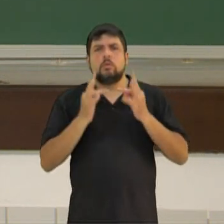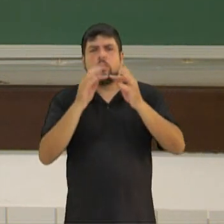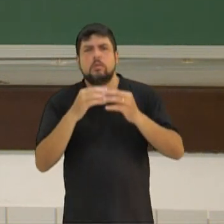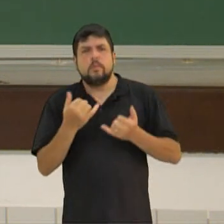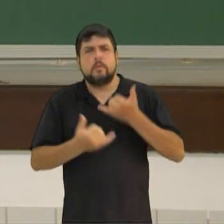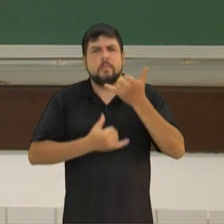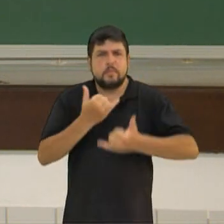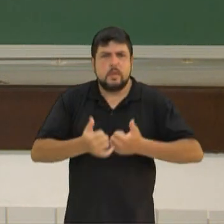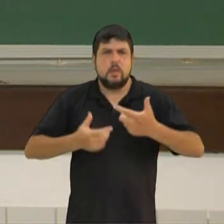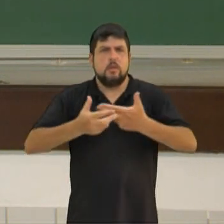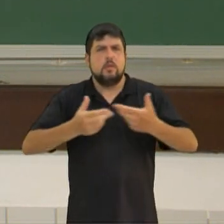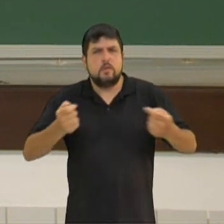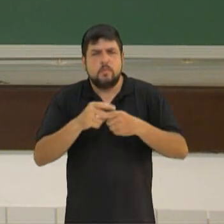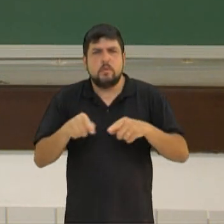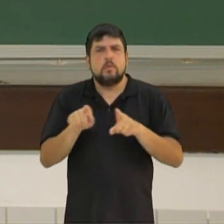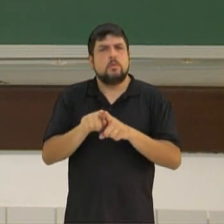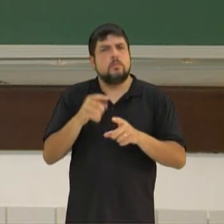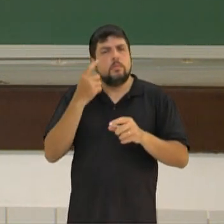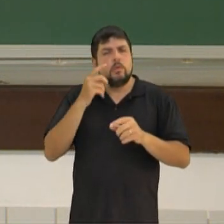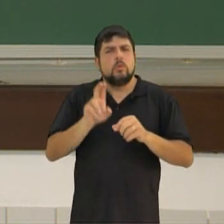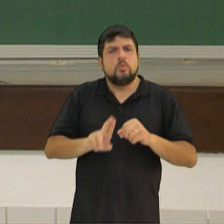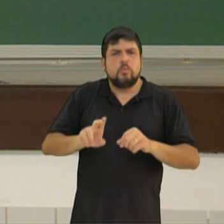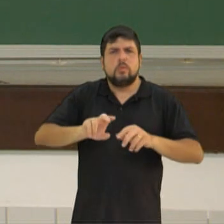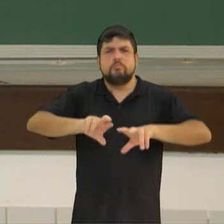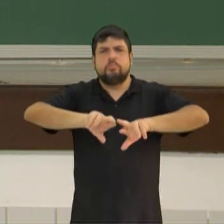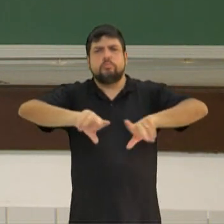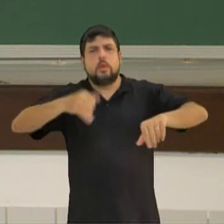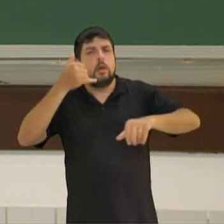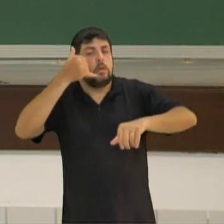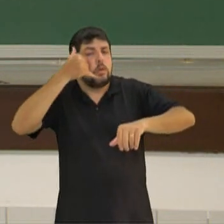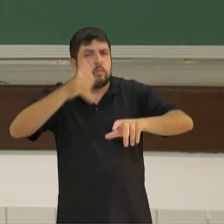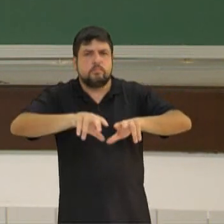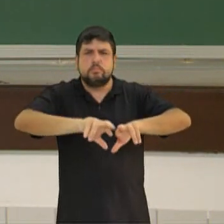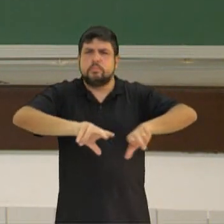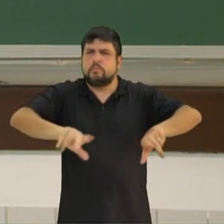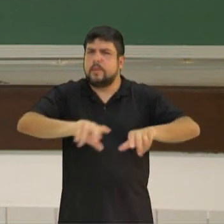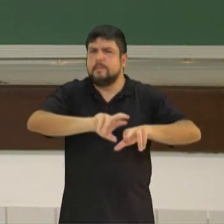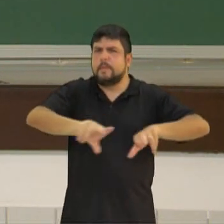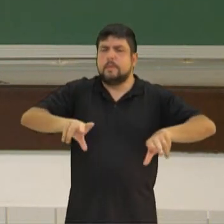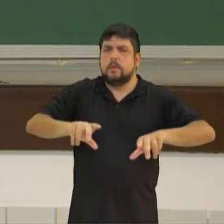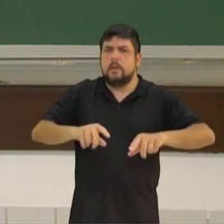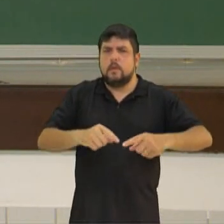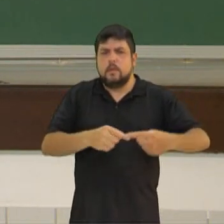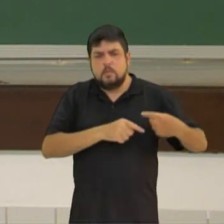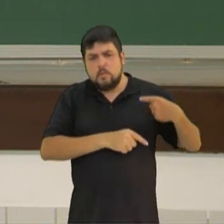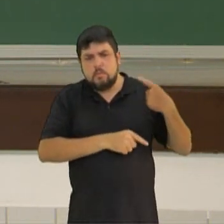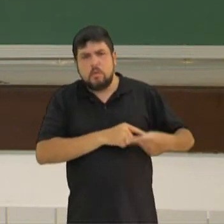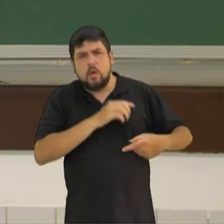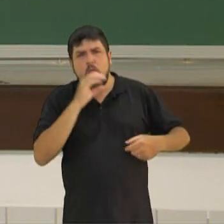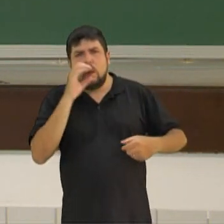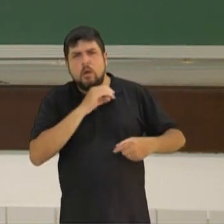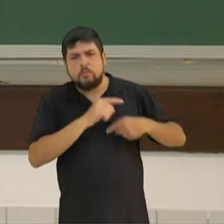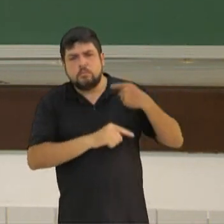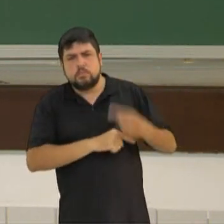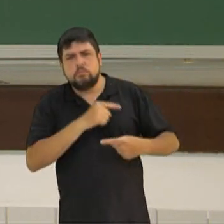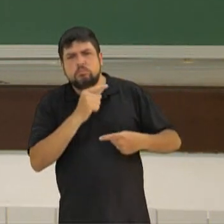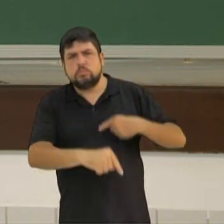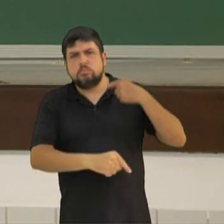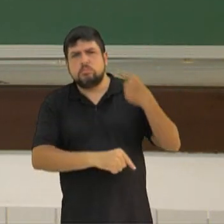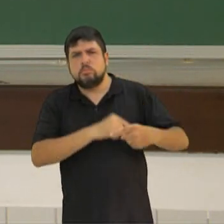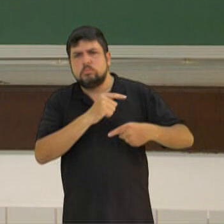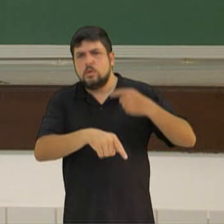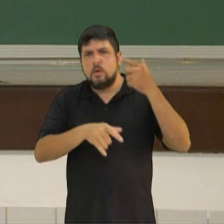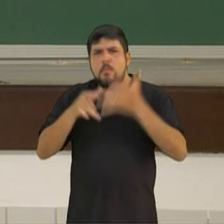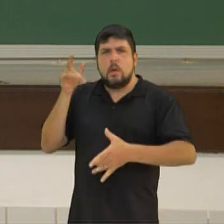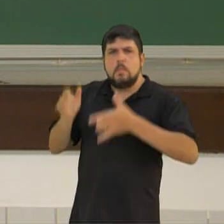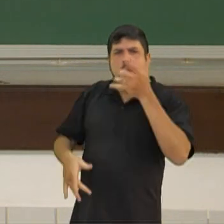brinquedos eletrônicos, né, vários e vários modelos de celulares que cada novo chip torna o antigo obsoleto e por isso a montanha de lixo